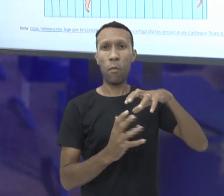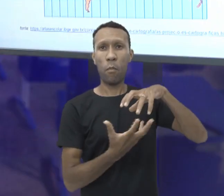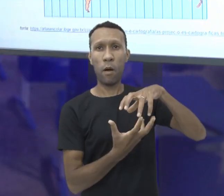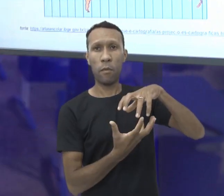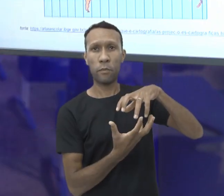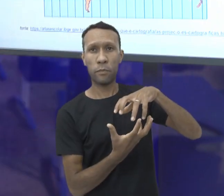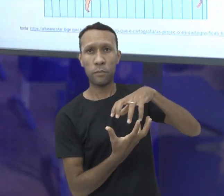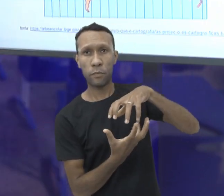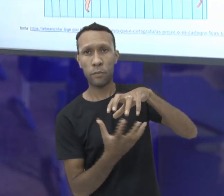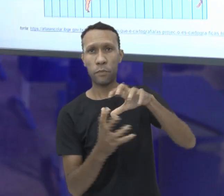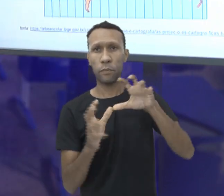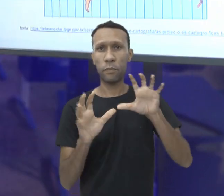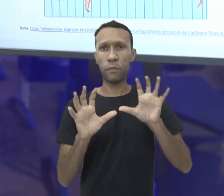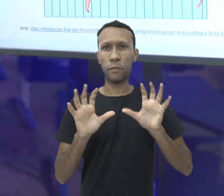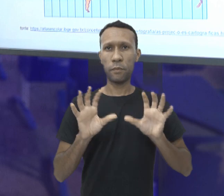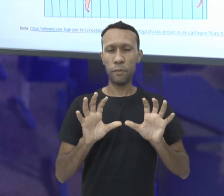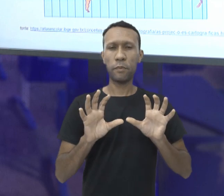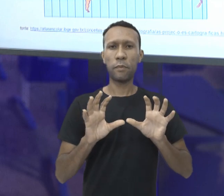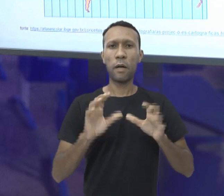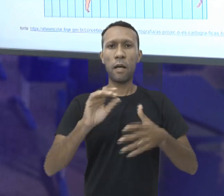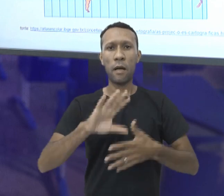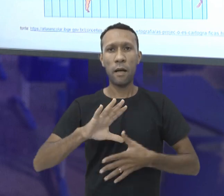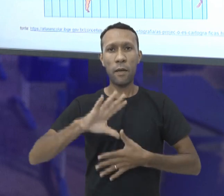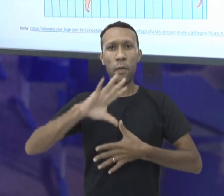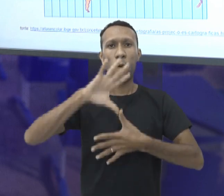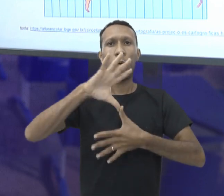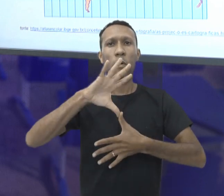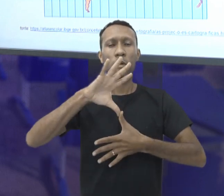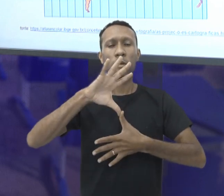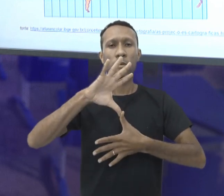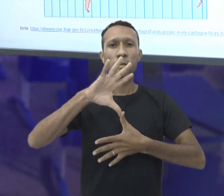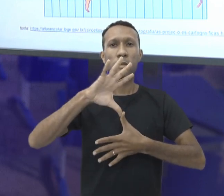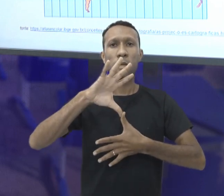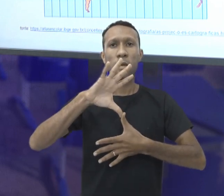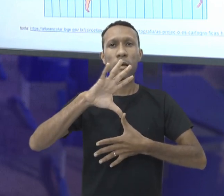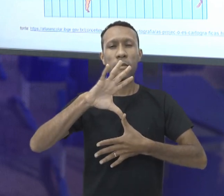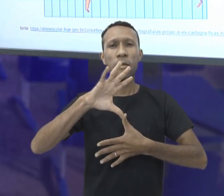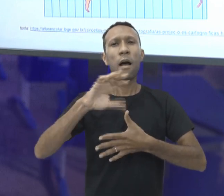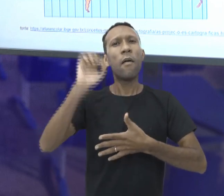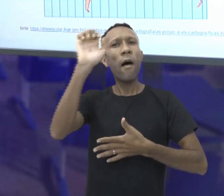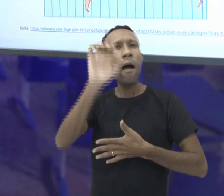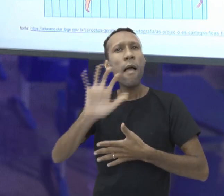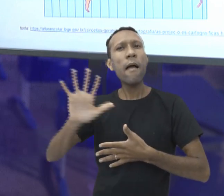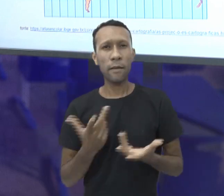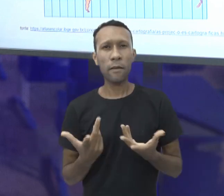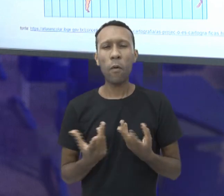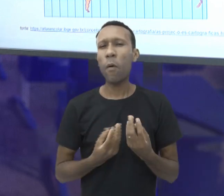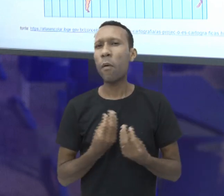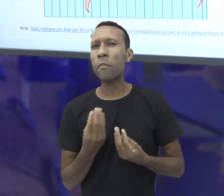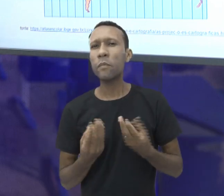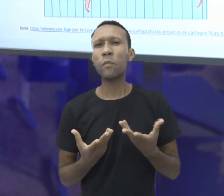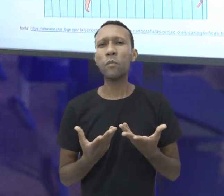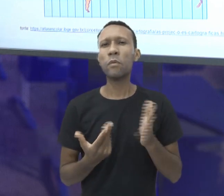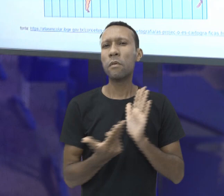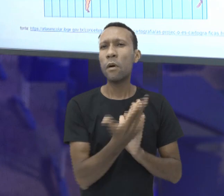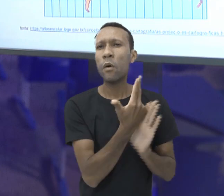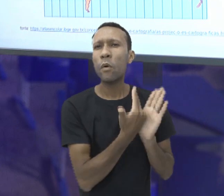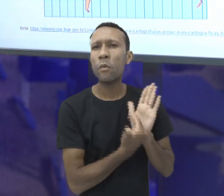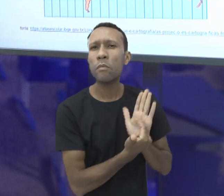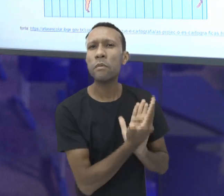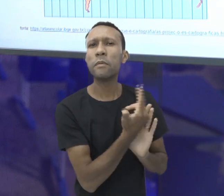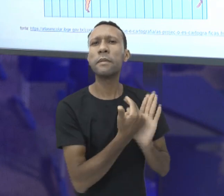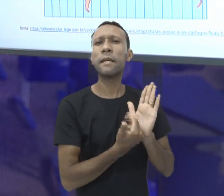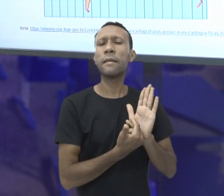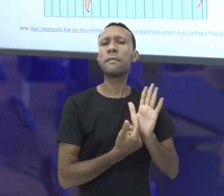e tanto o continente asiático e europeu, ele é maior, ele é tido como uma figura com